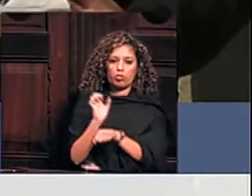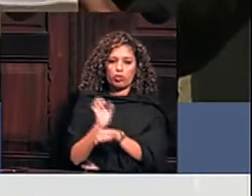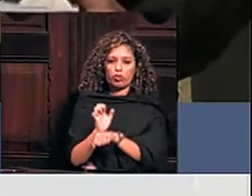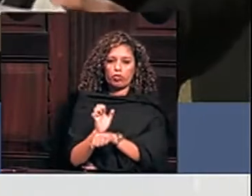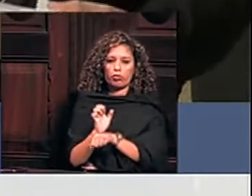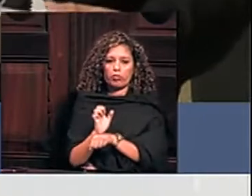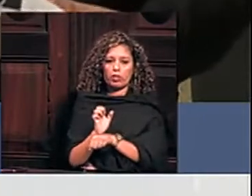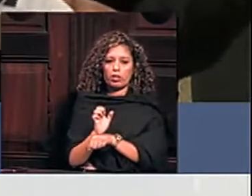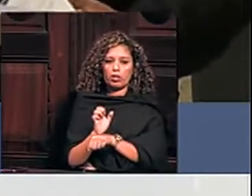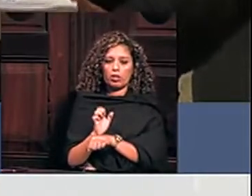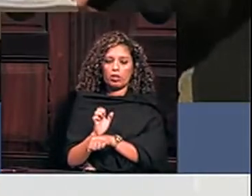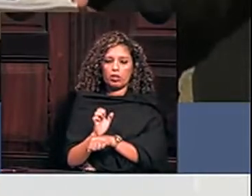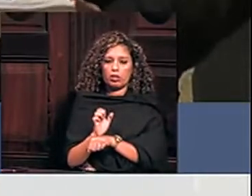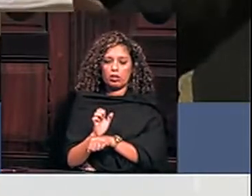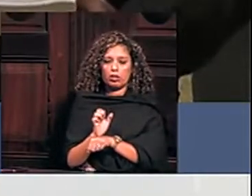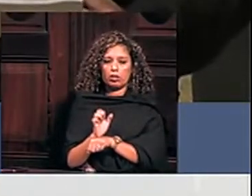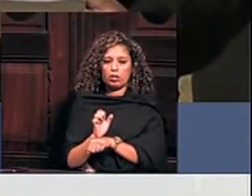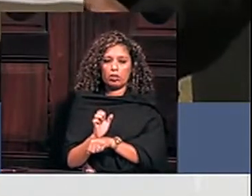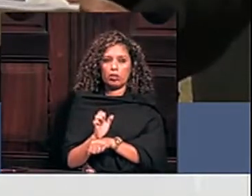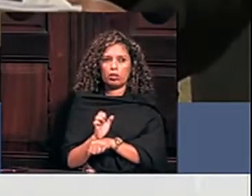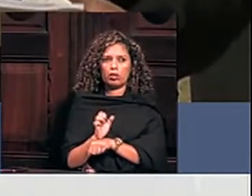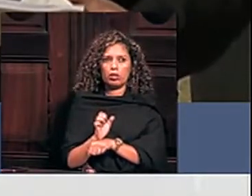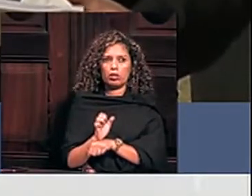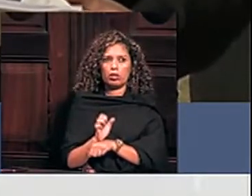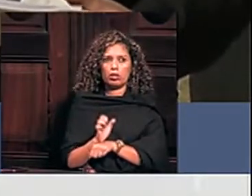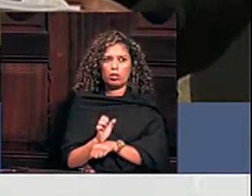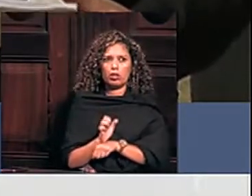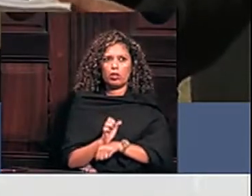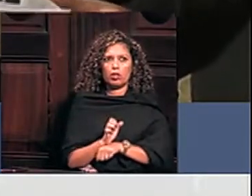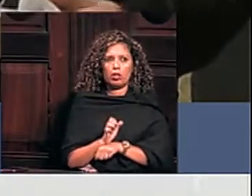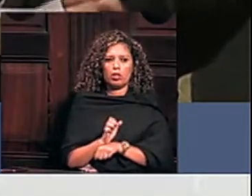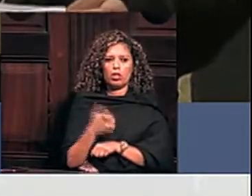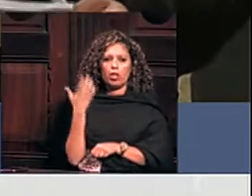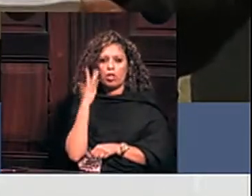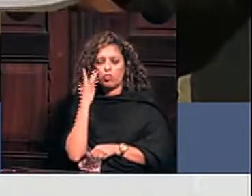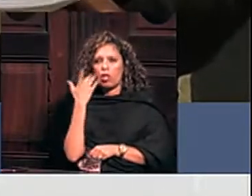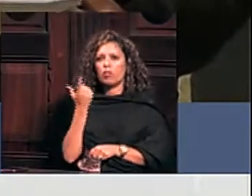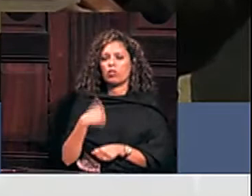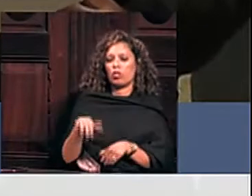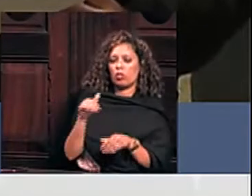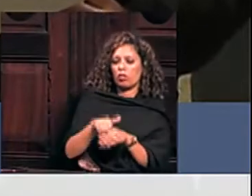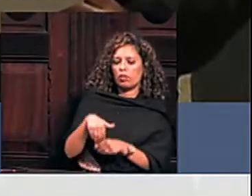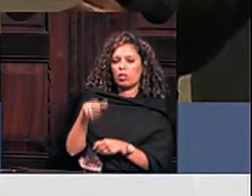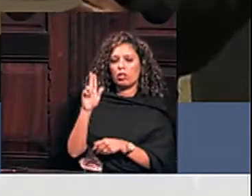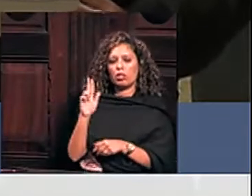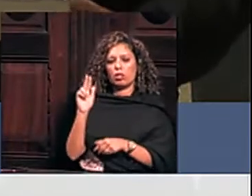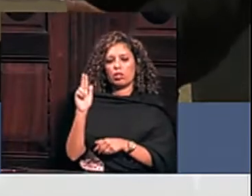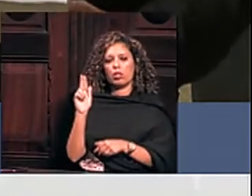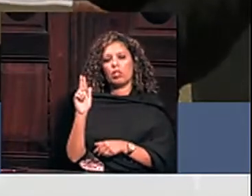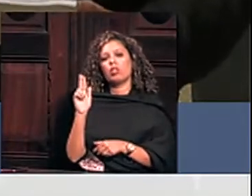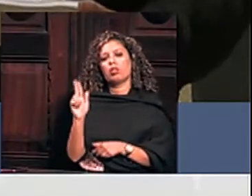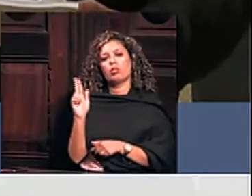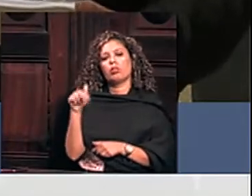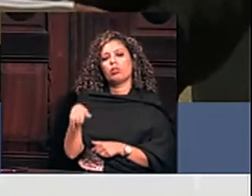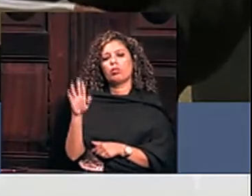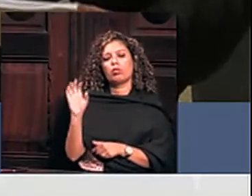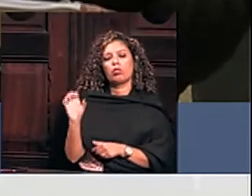fôssemos votar o ESO. É o seguinte, o deputado Paulo